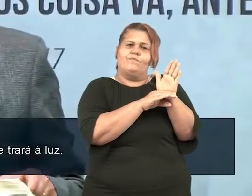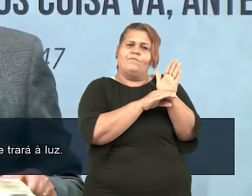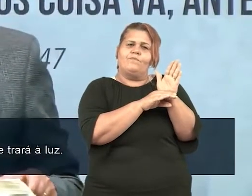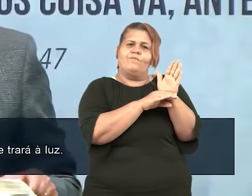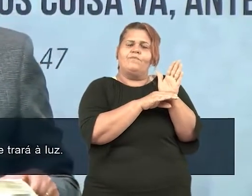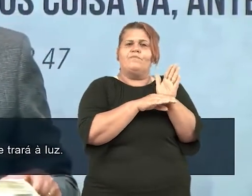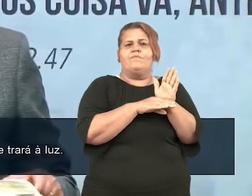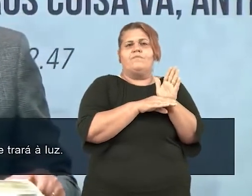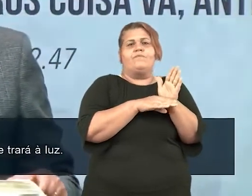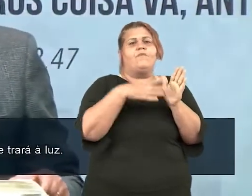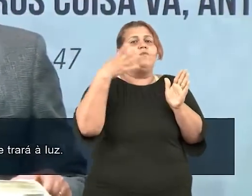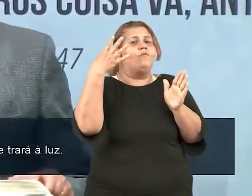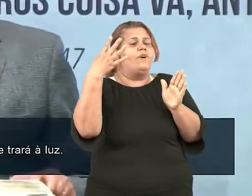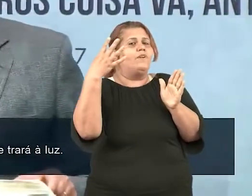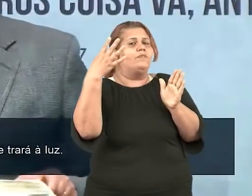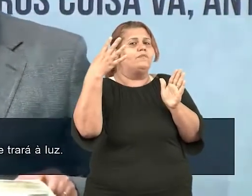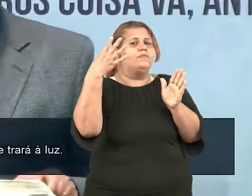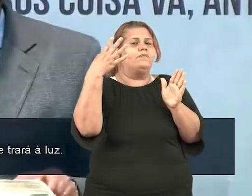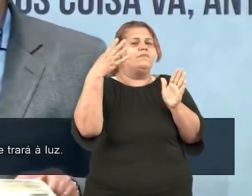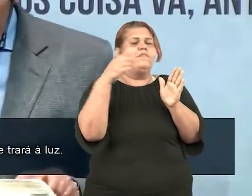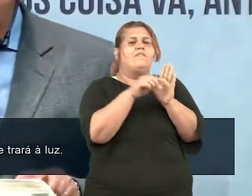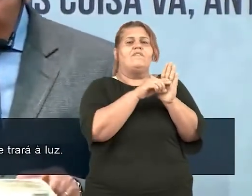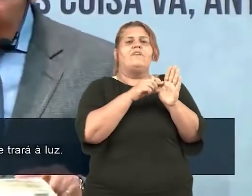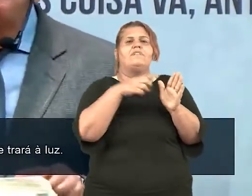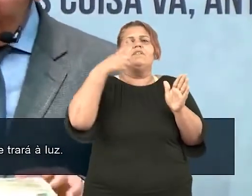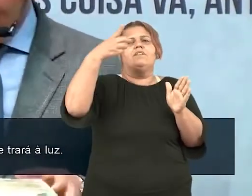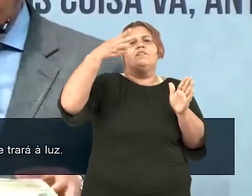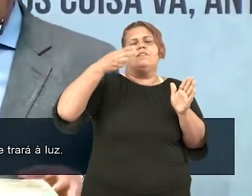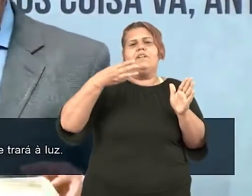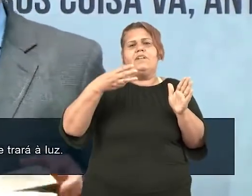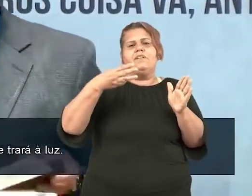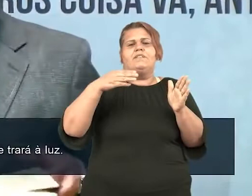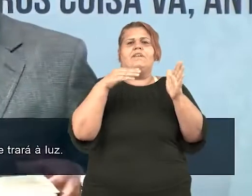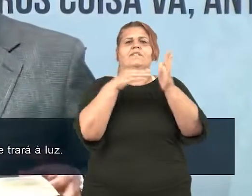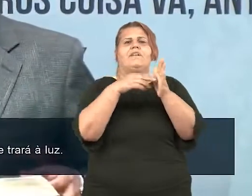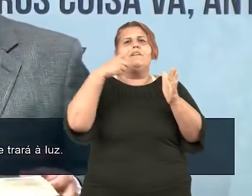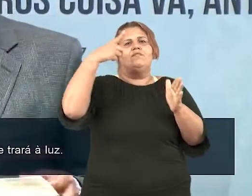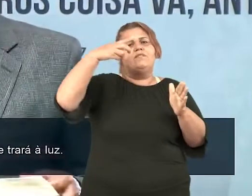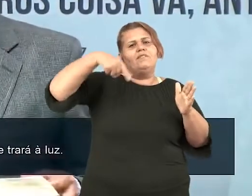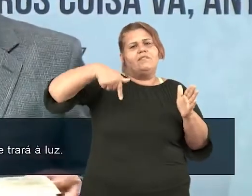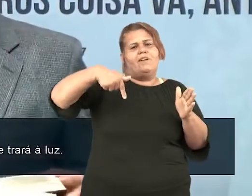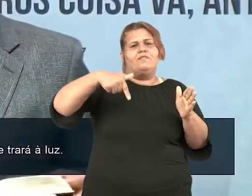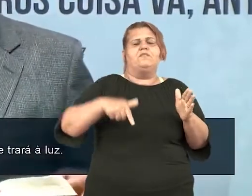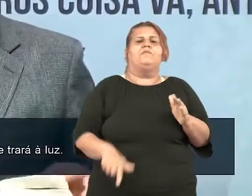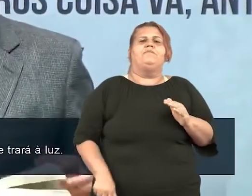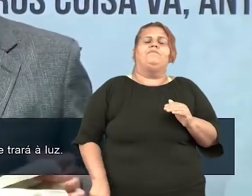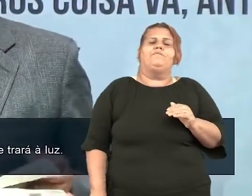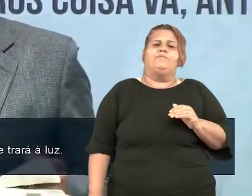número 4, versos 13 a 17.